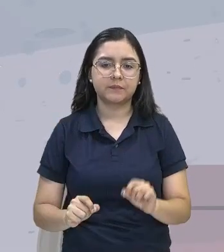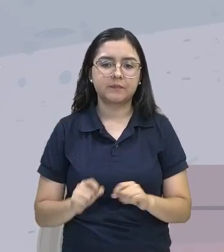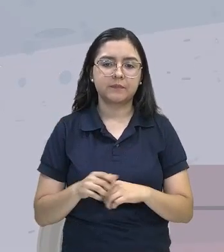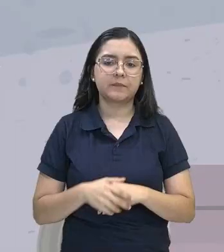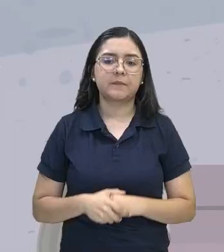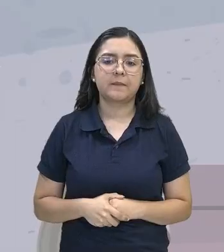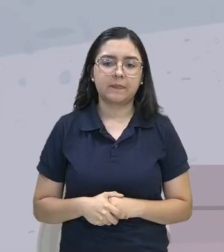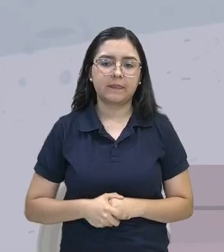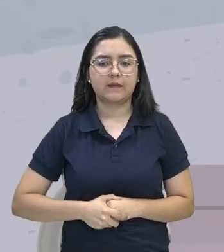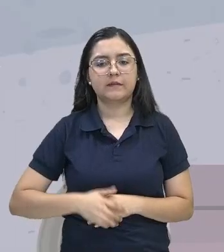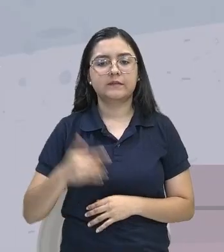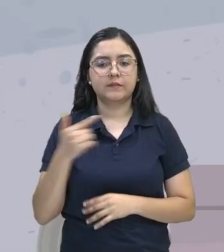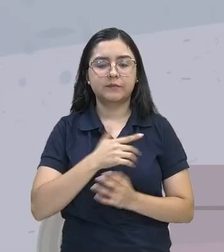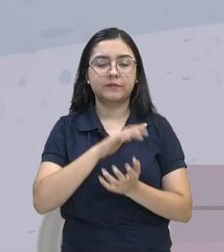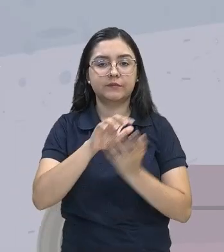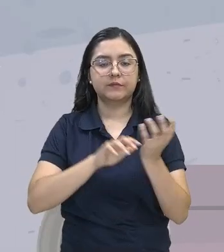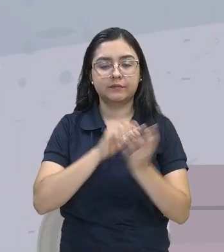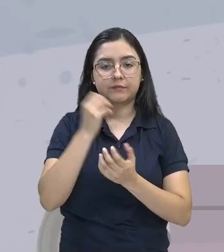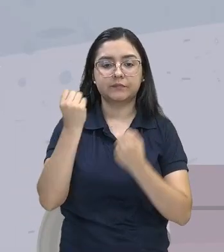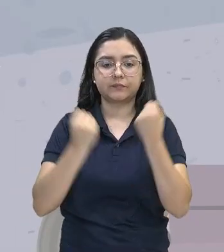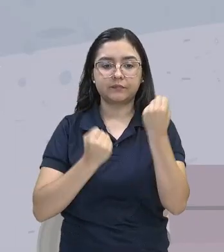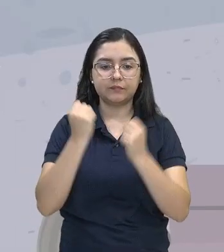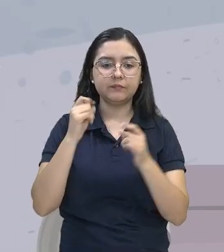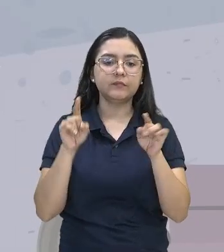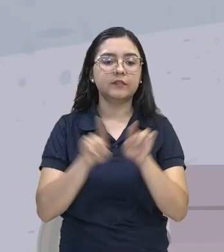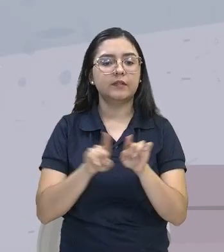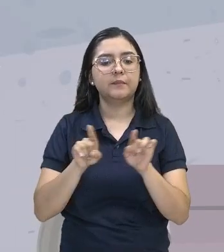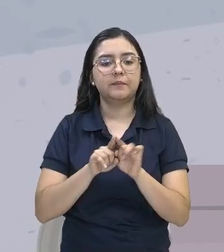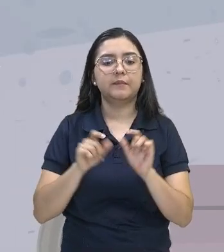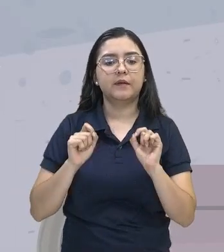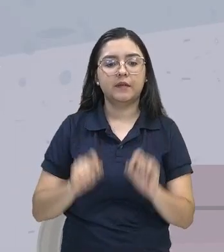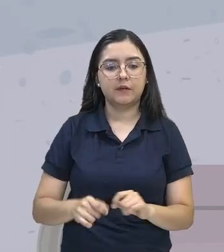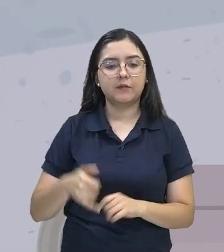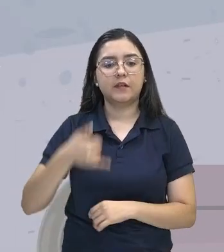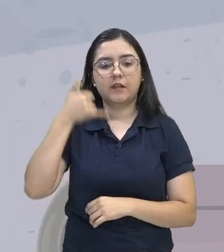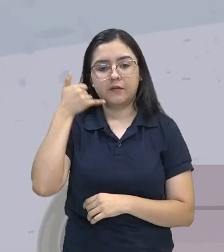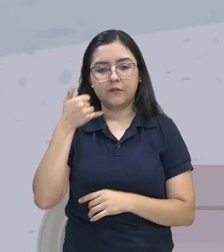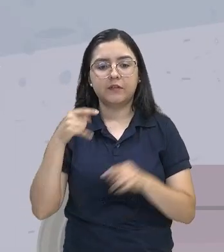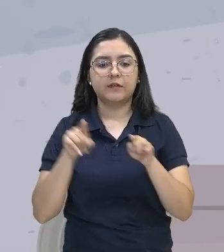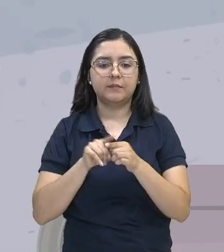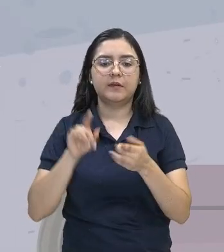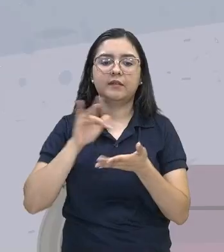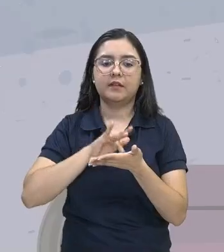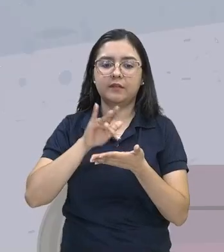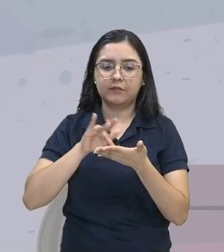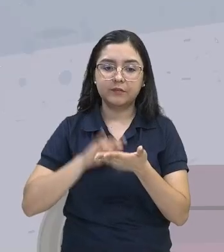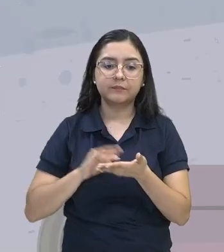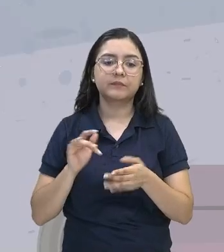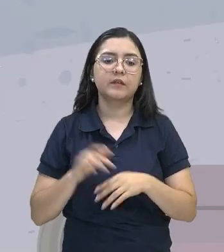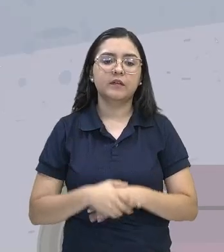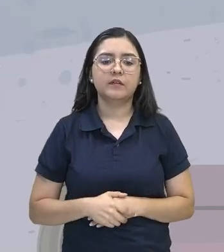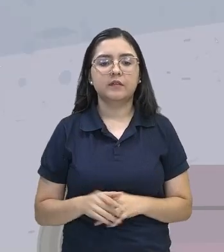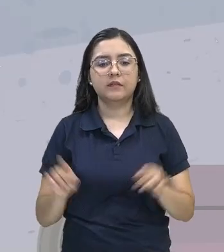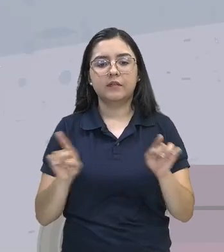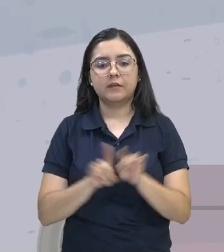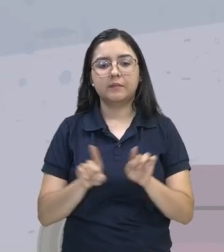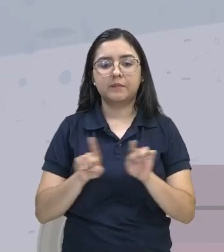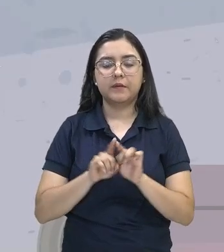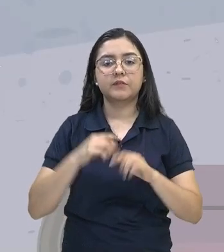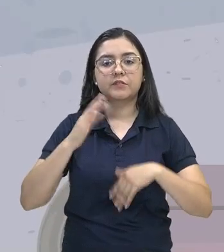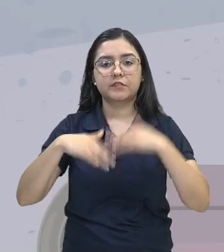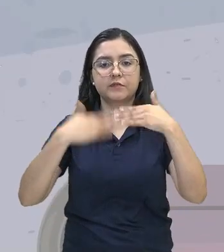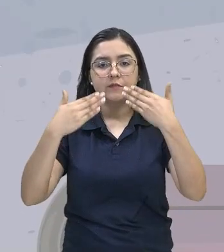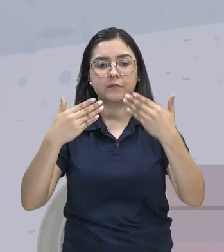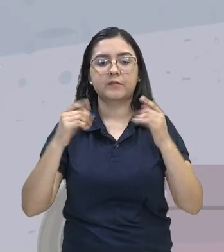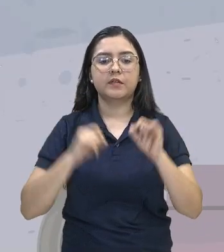sentido da segunda revolução industrial. O telefone também surgiu, o telégrafo e o telefone também surgiu, e também houve o desenvolvimento